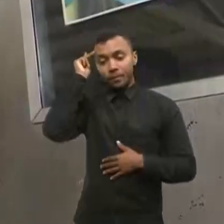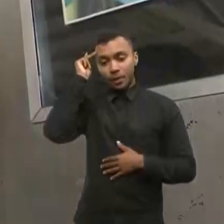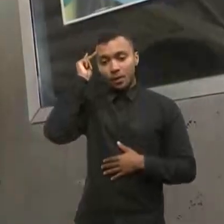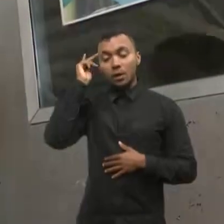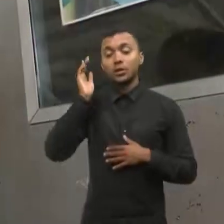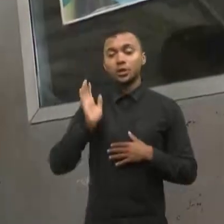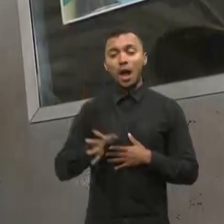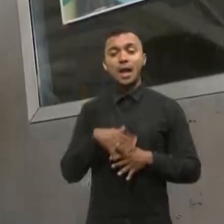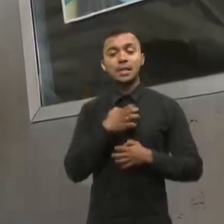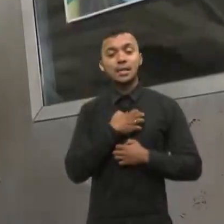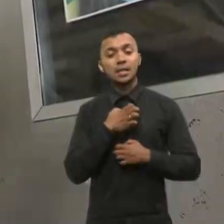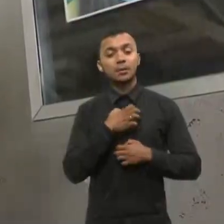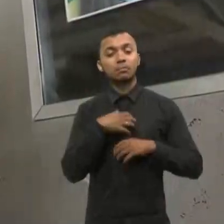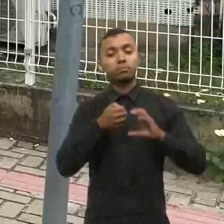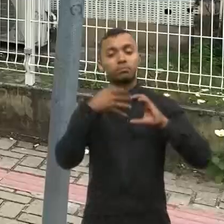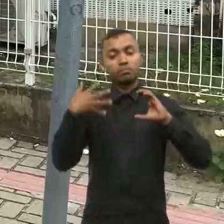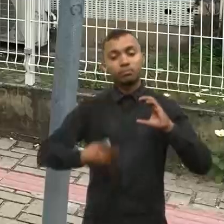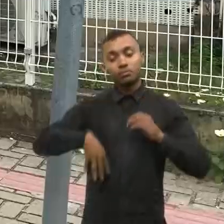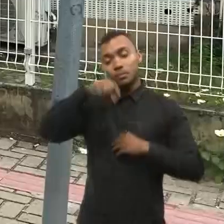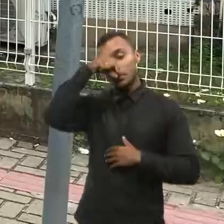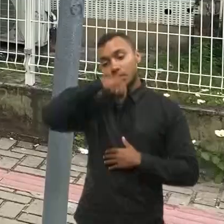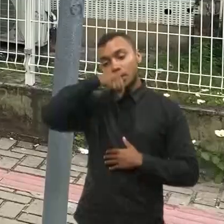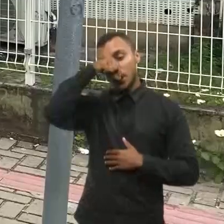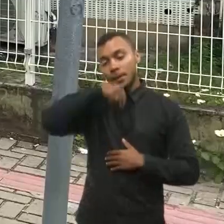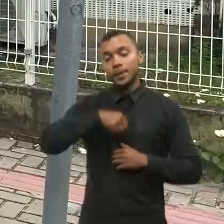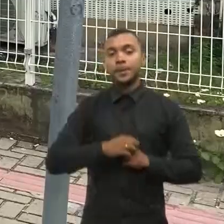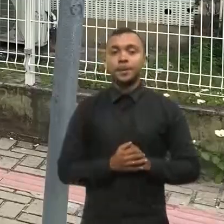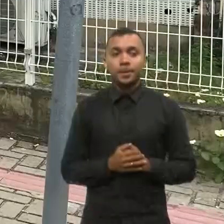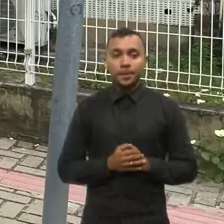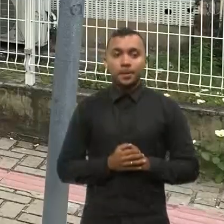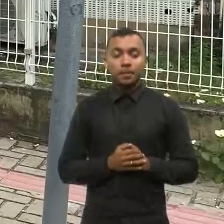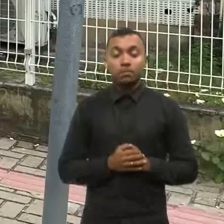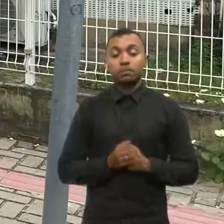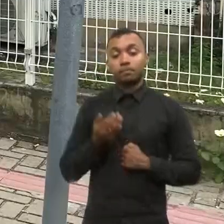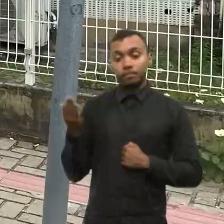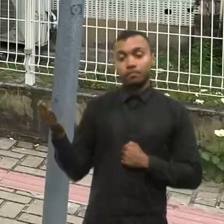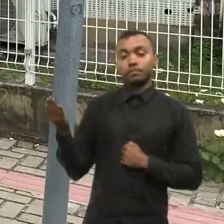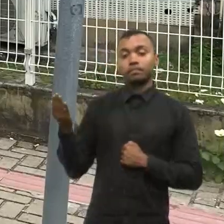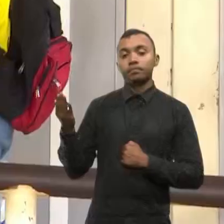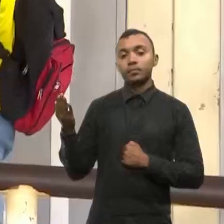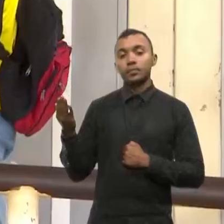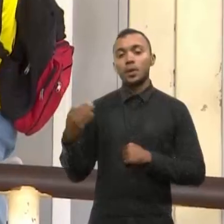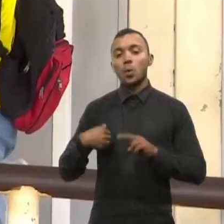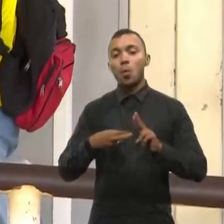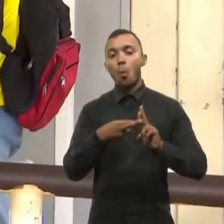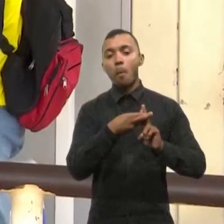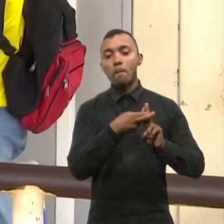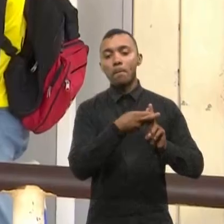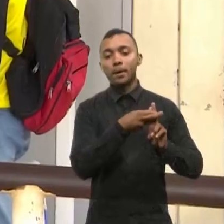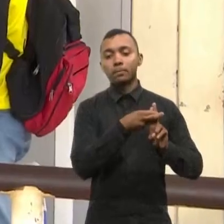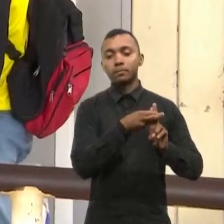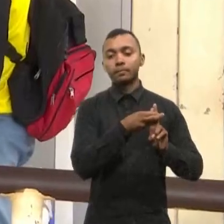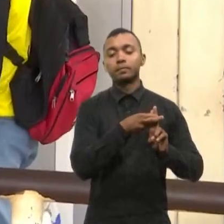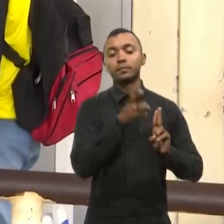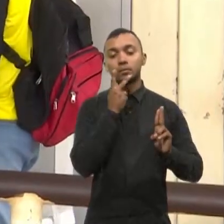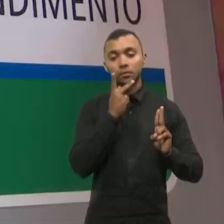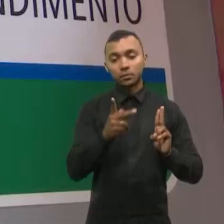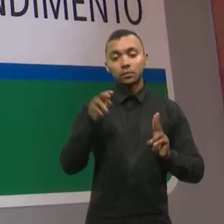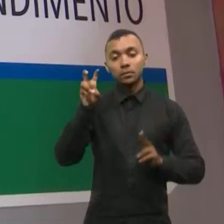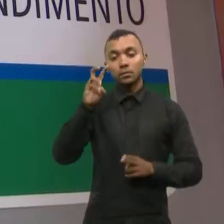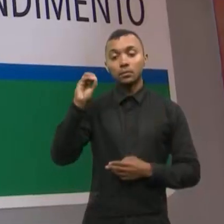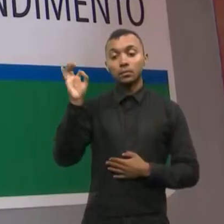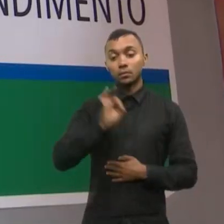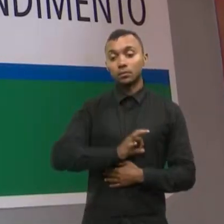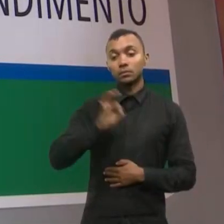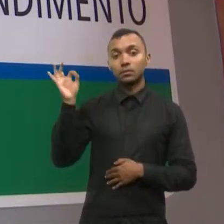algum sintoma gripal. A unidade de pronto atendimento da Messejana, por exemplo, relatou um aumento de